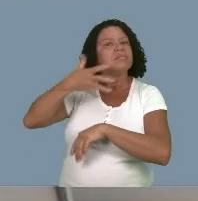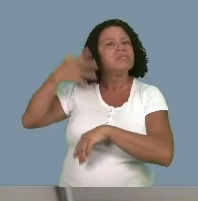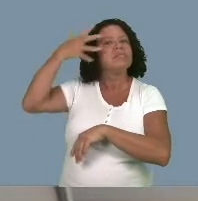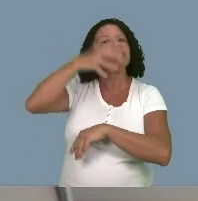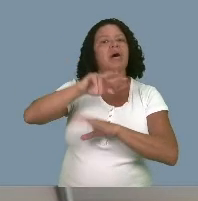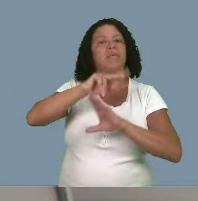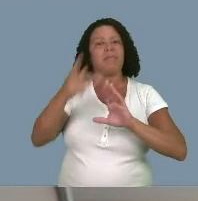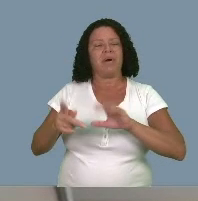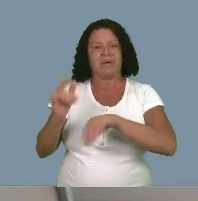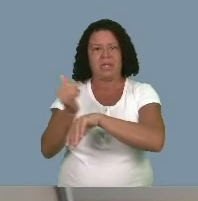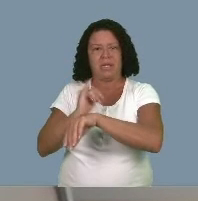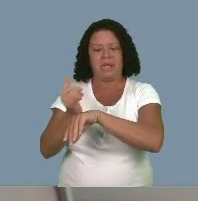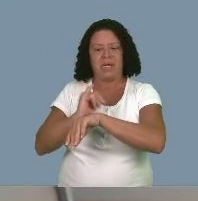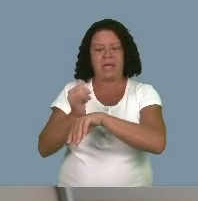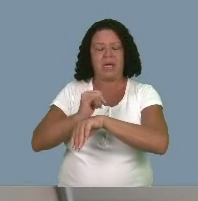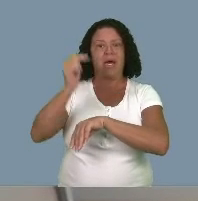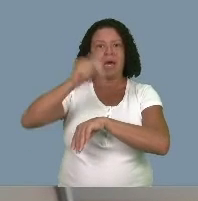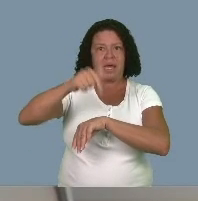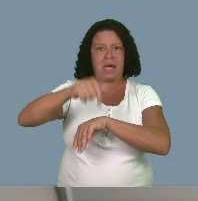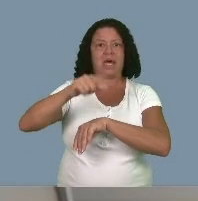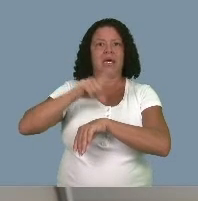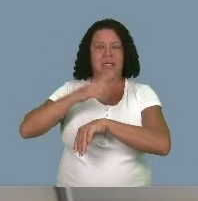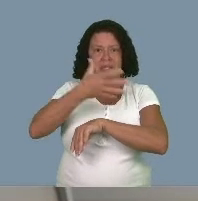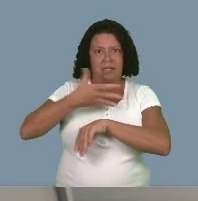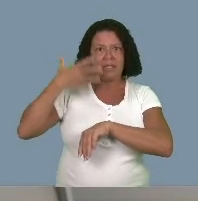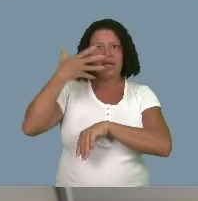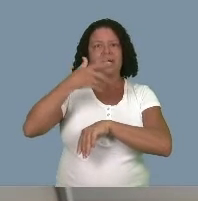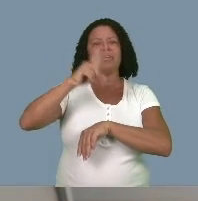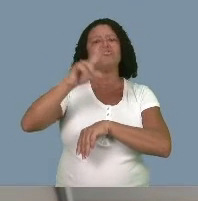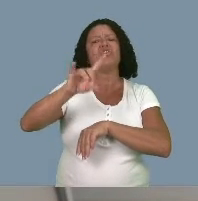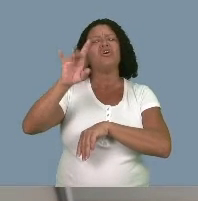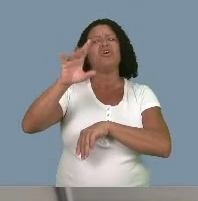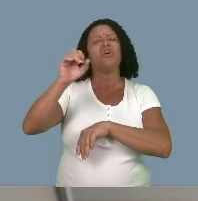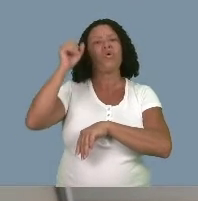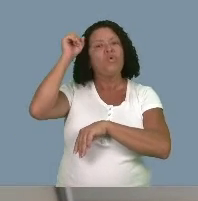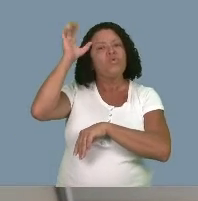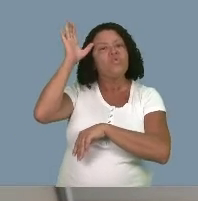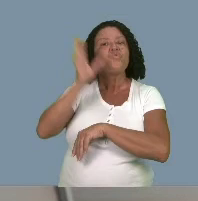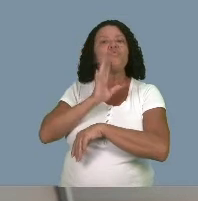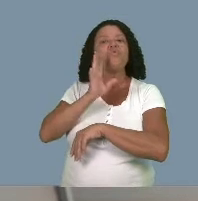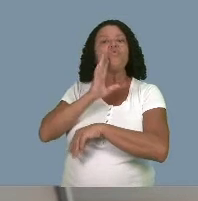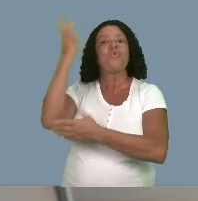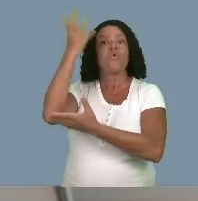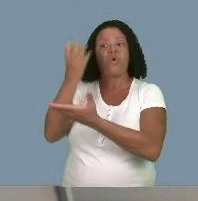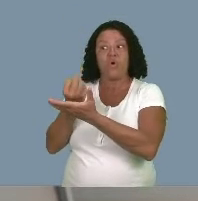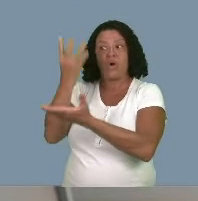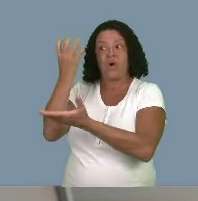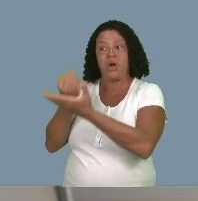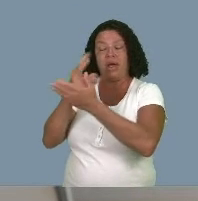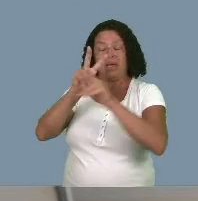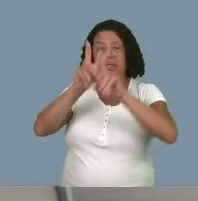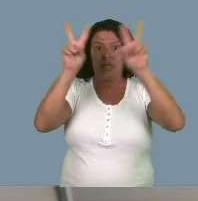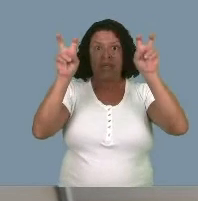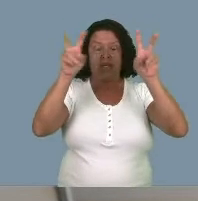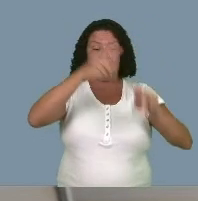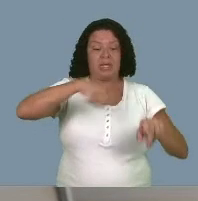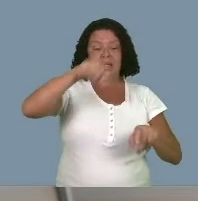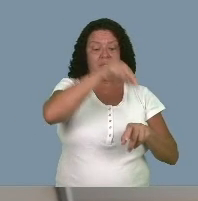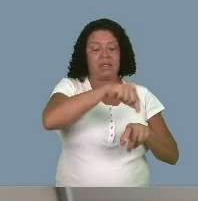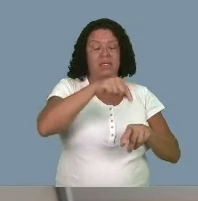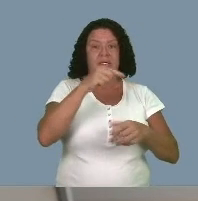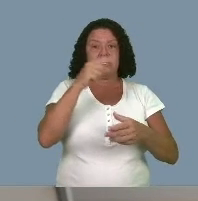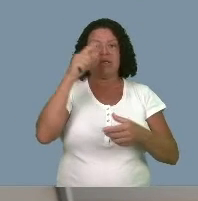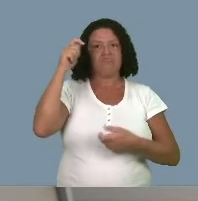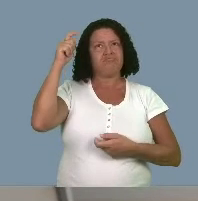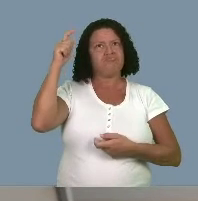canal do YouTube para trazer esclarecimentos da doutrina espírita sobre diferentes temas do nosso cotidiano.